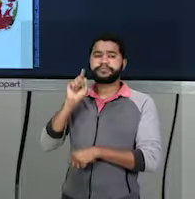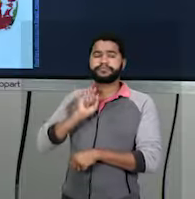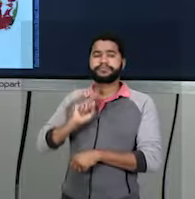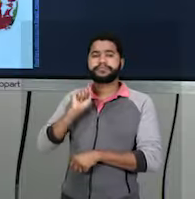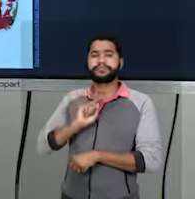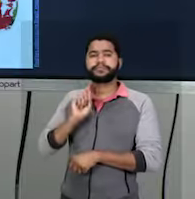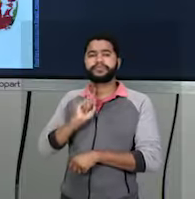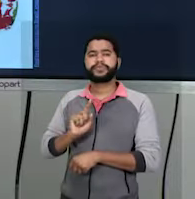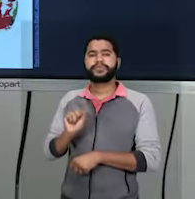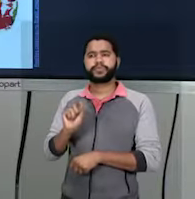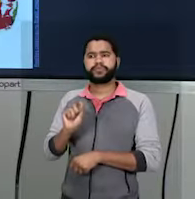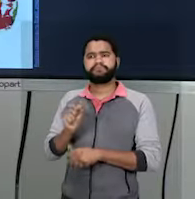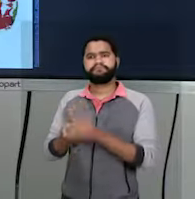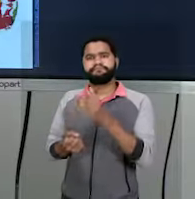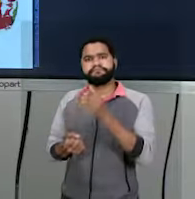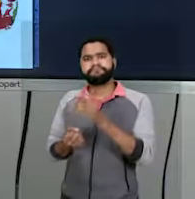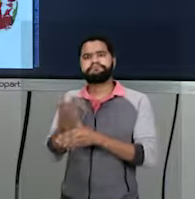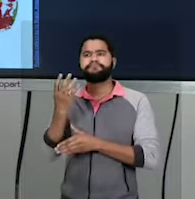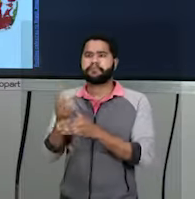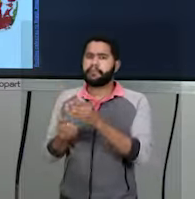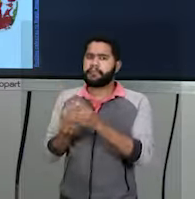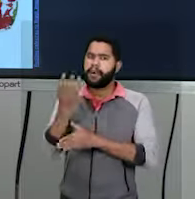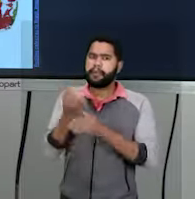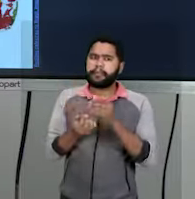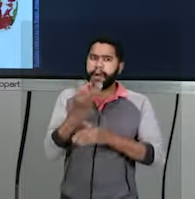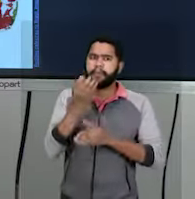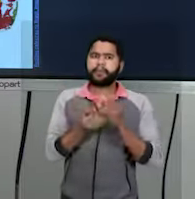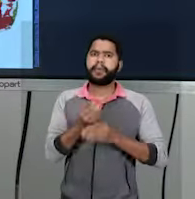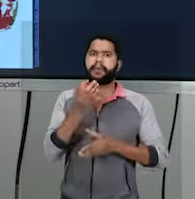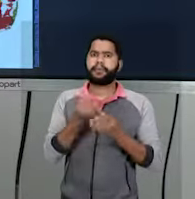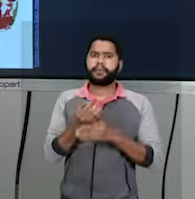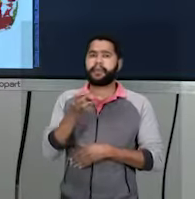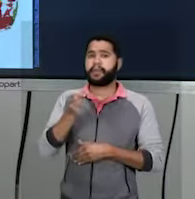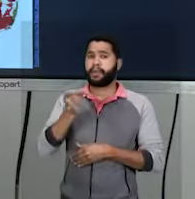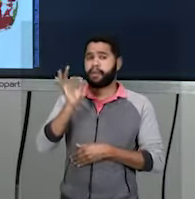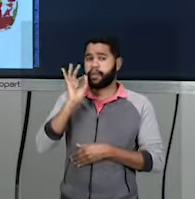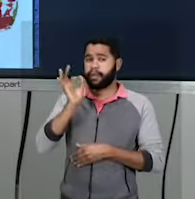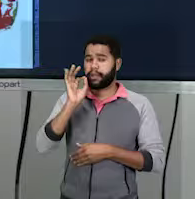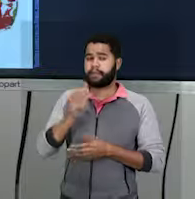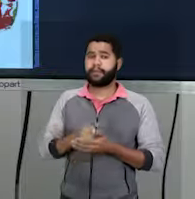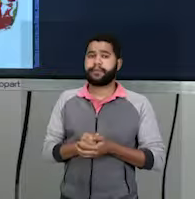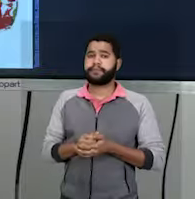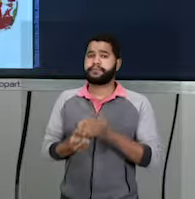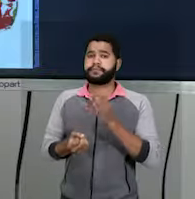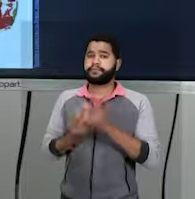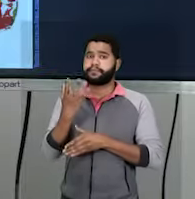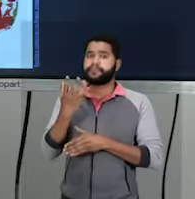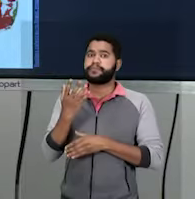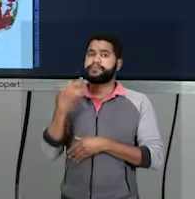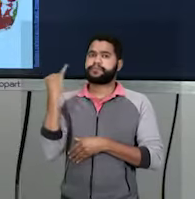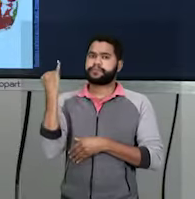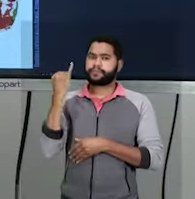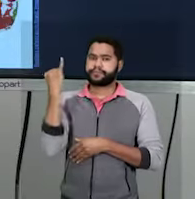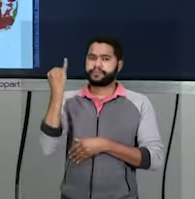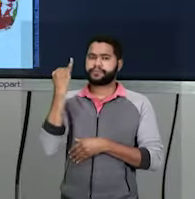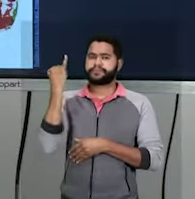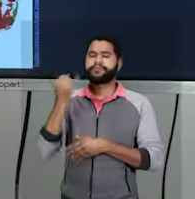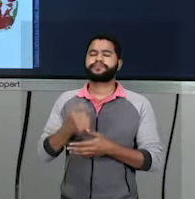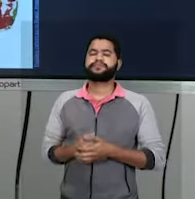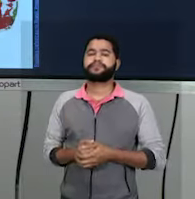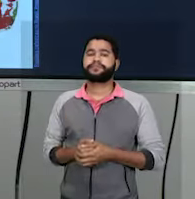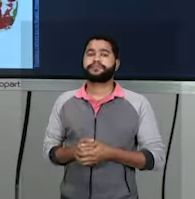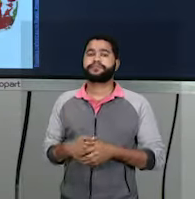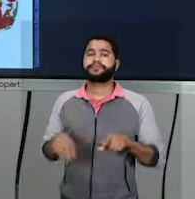Gerais é um estado que produz muito café aqui no Brasil então nós temos uma produção significativa de